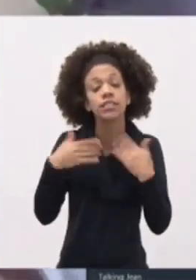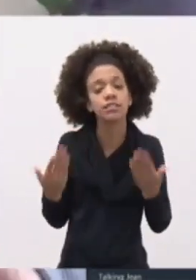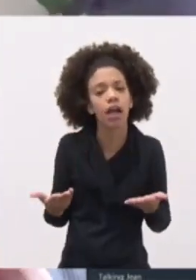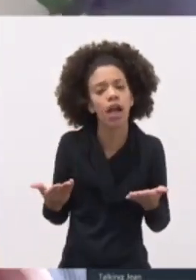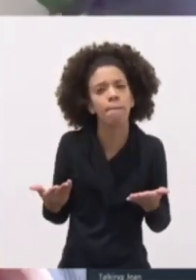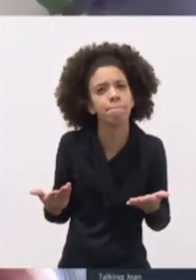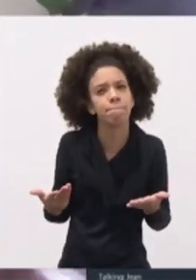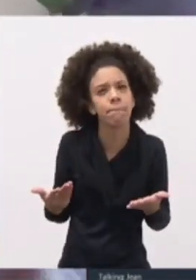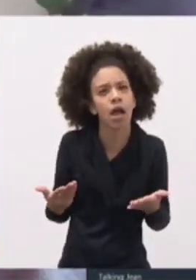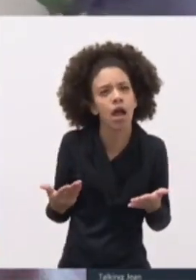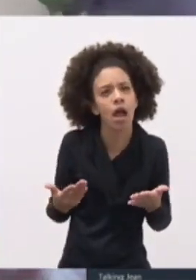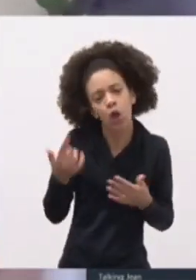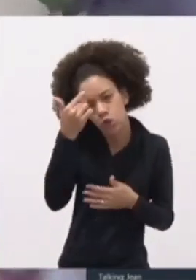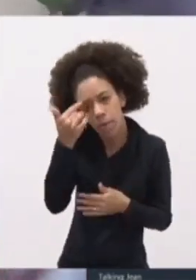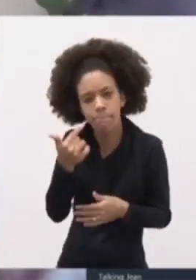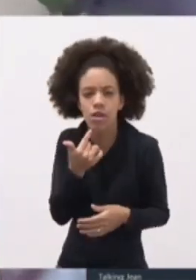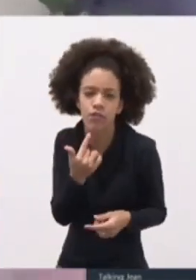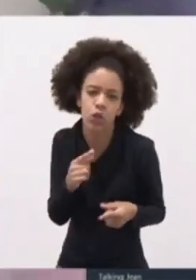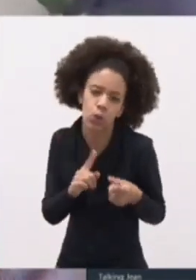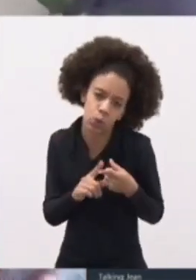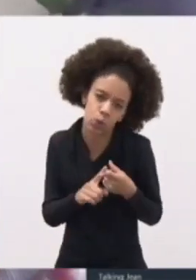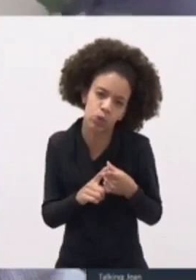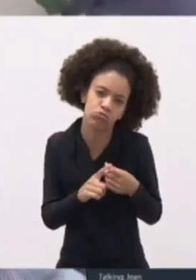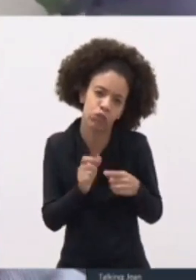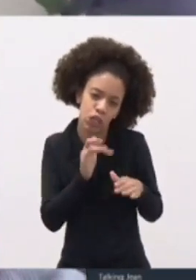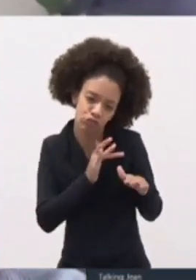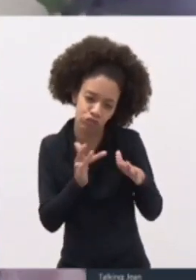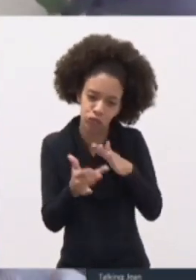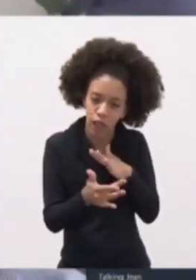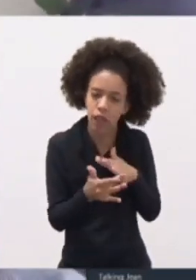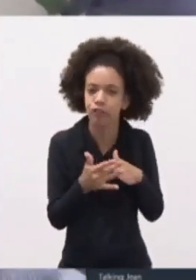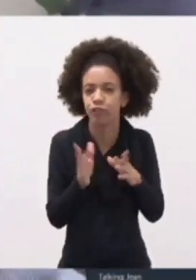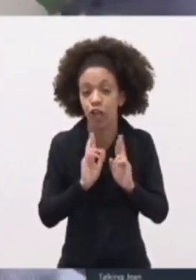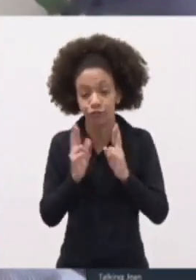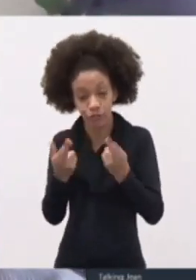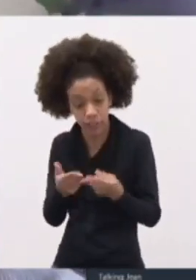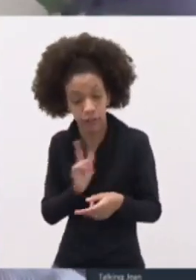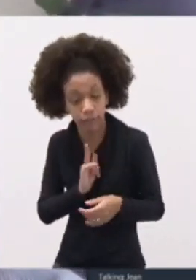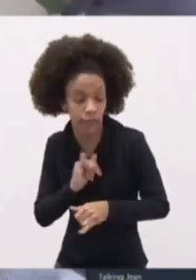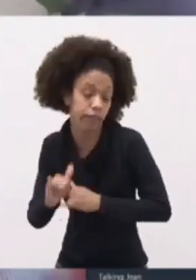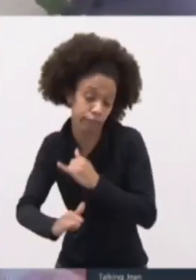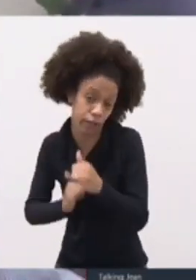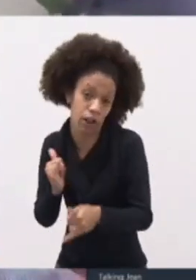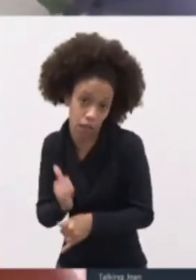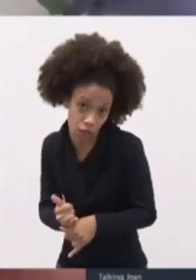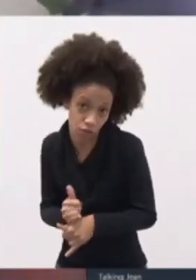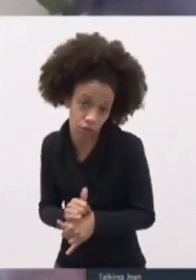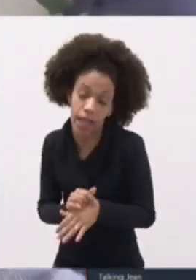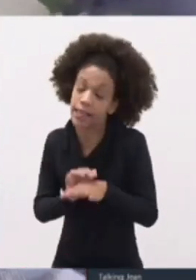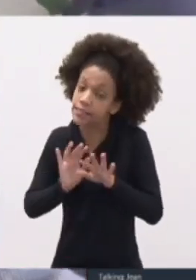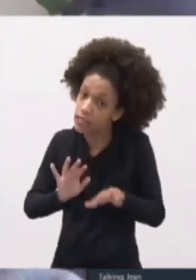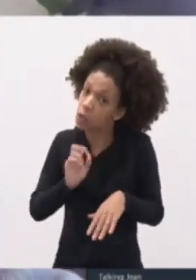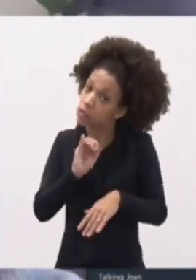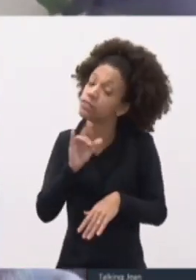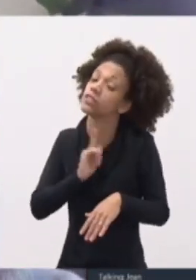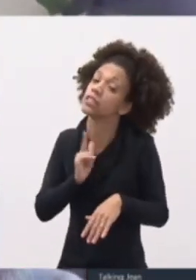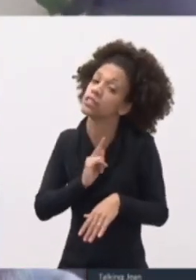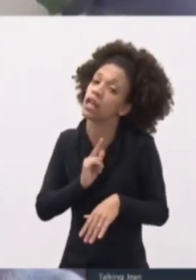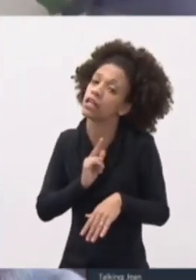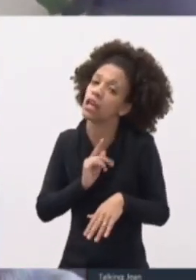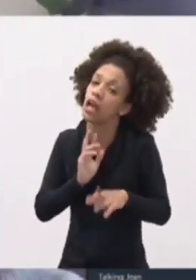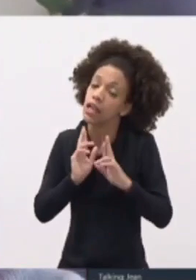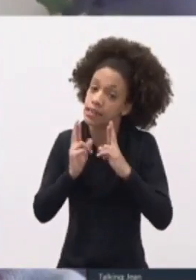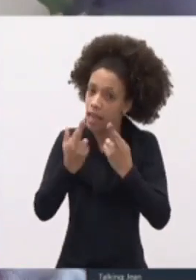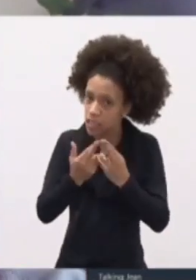aquele perfil, né, de rede ou de escola que tem a internet, né? Então, se você tiver internet na